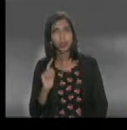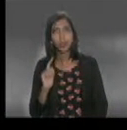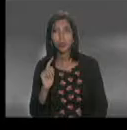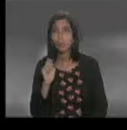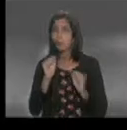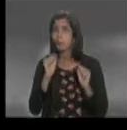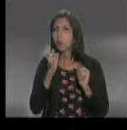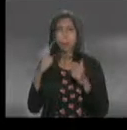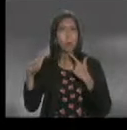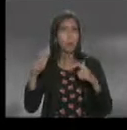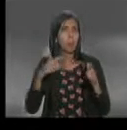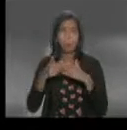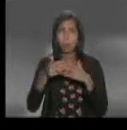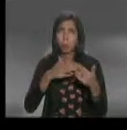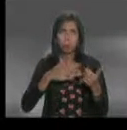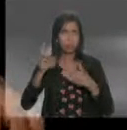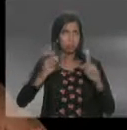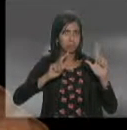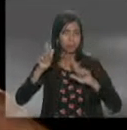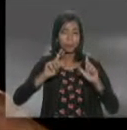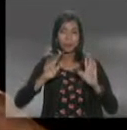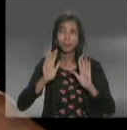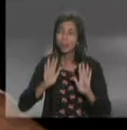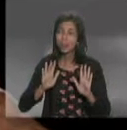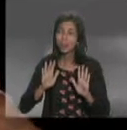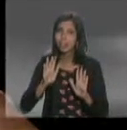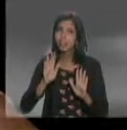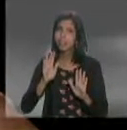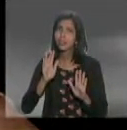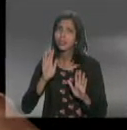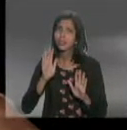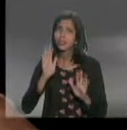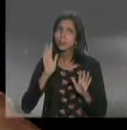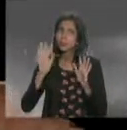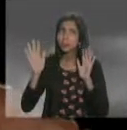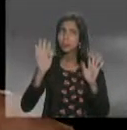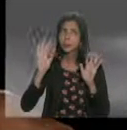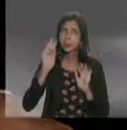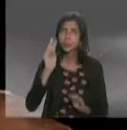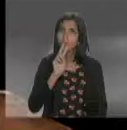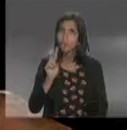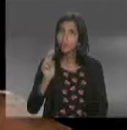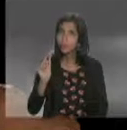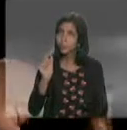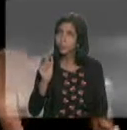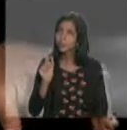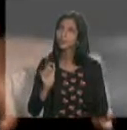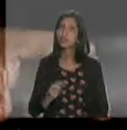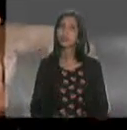Poderia ser uma outra emissora. Mas aí você vê assim,